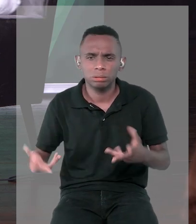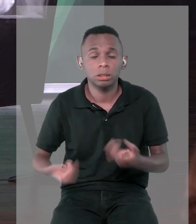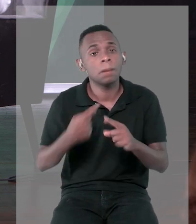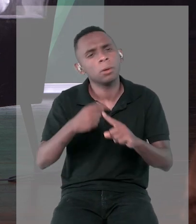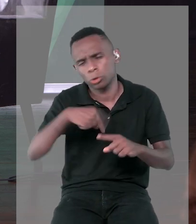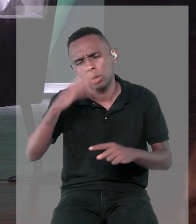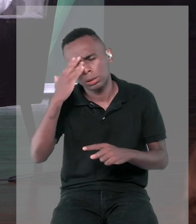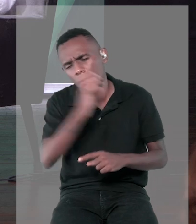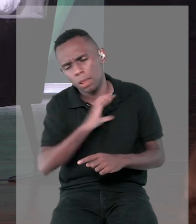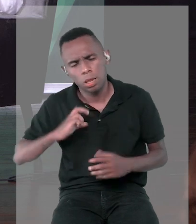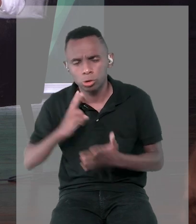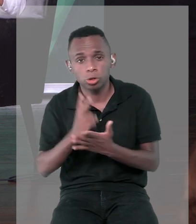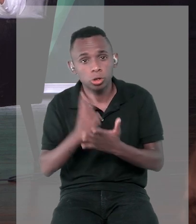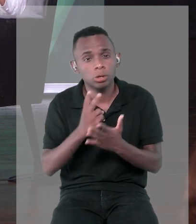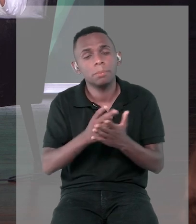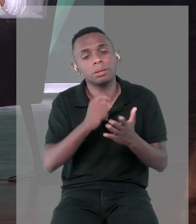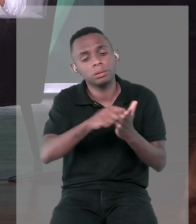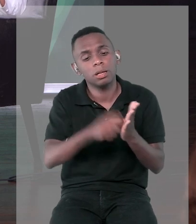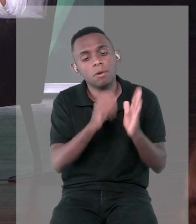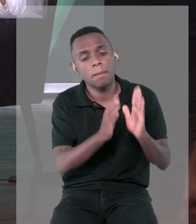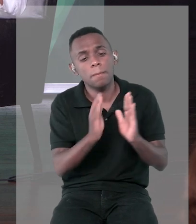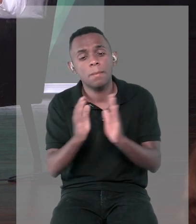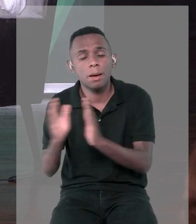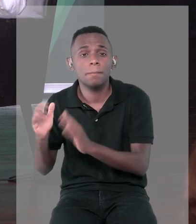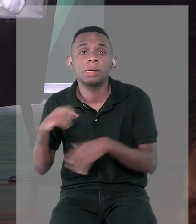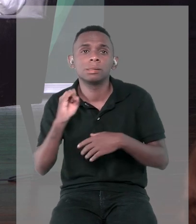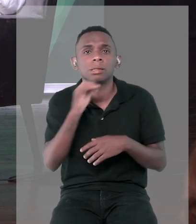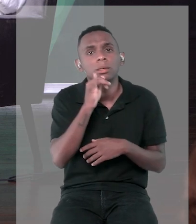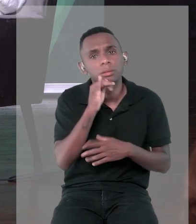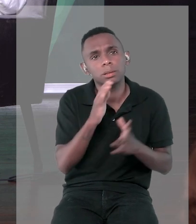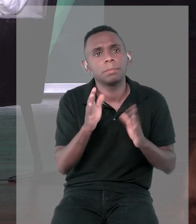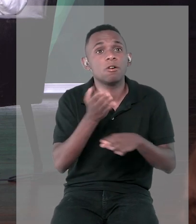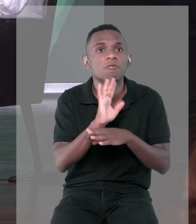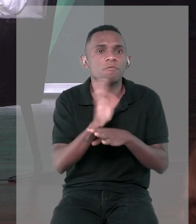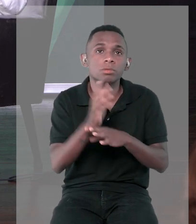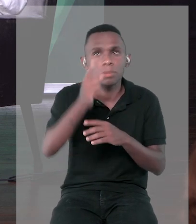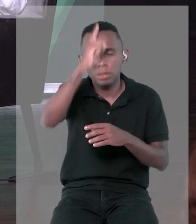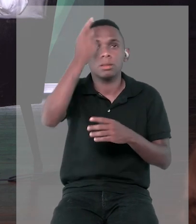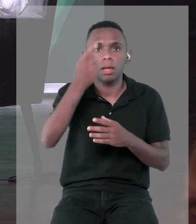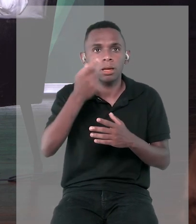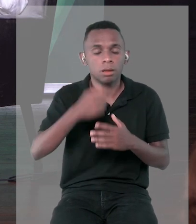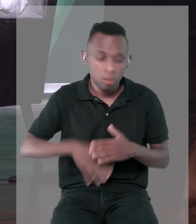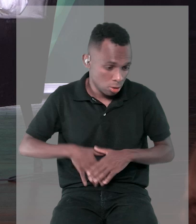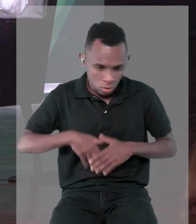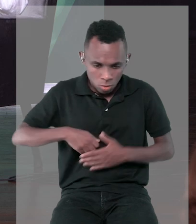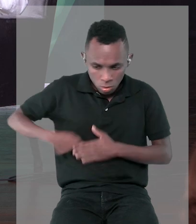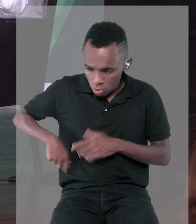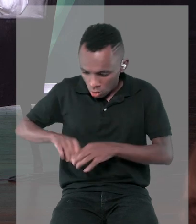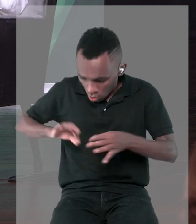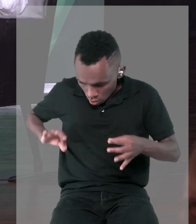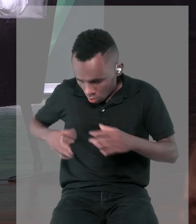gente sabe que a Clarice sempre escreveu por fragmentos. Então, se ela estava, por exemplo, no cinema e vinha uma ideia, ela tirava da